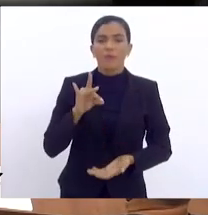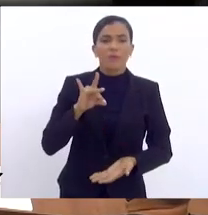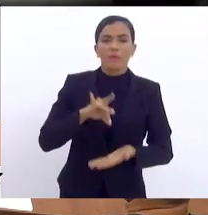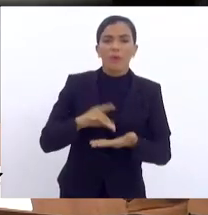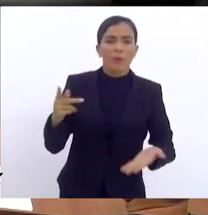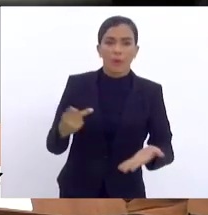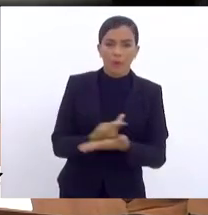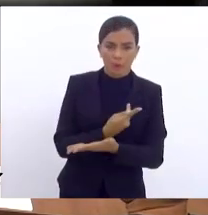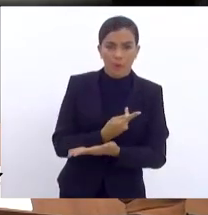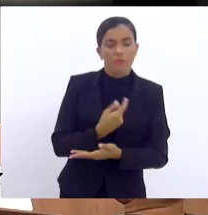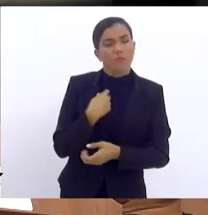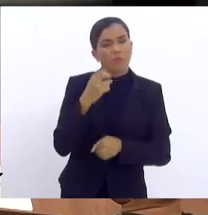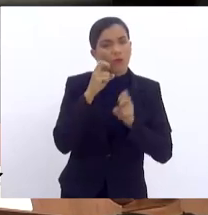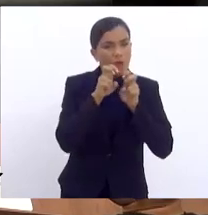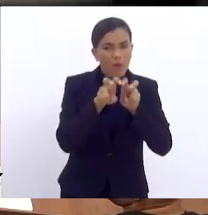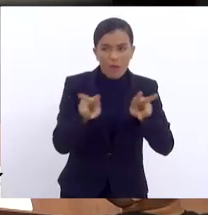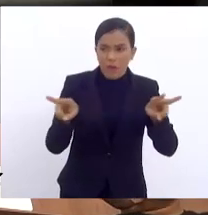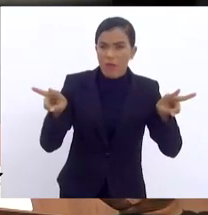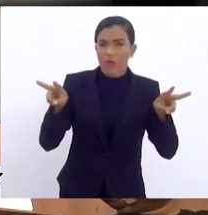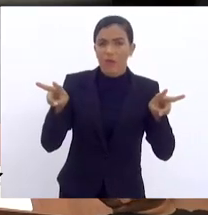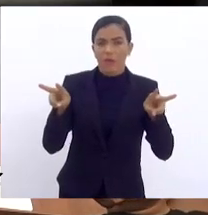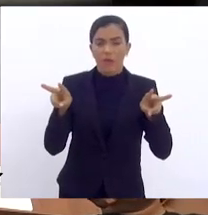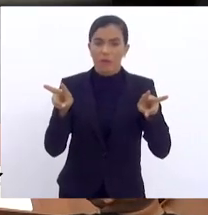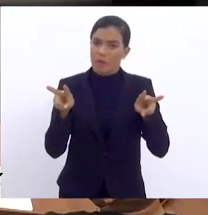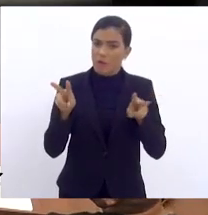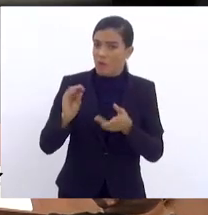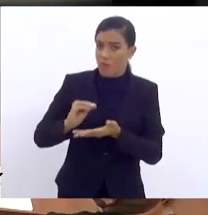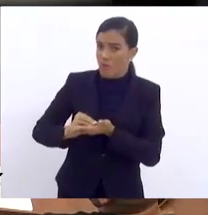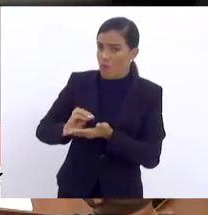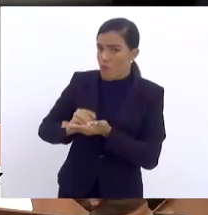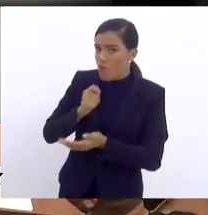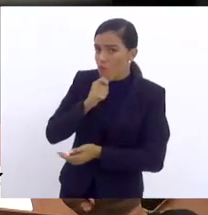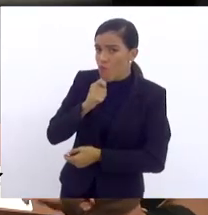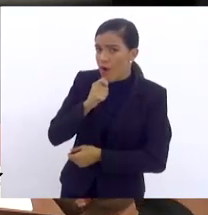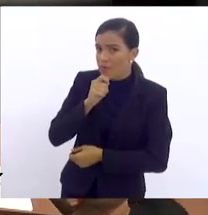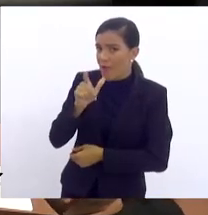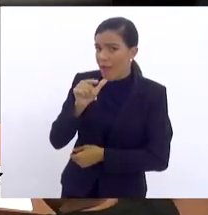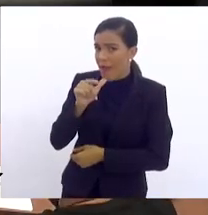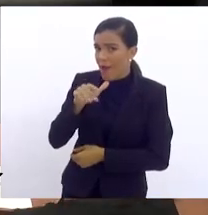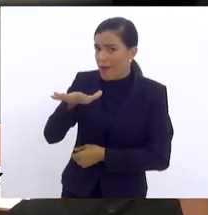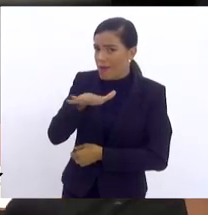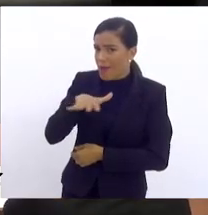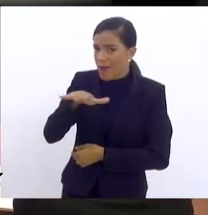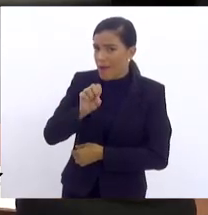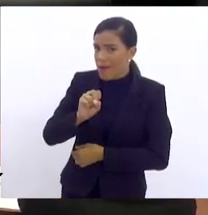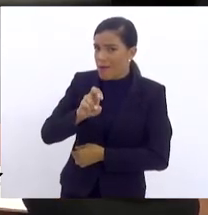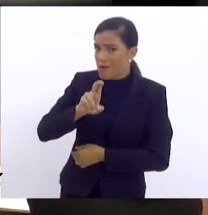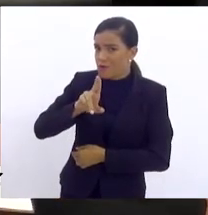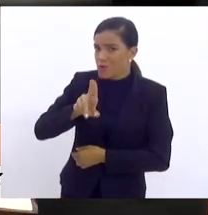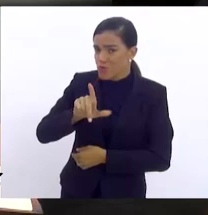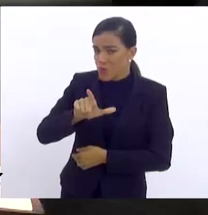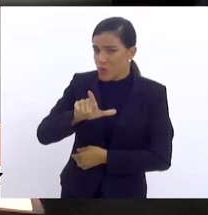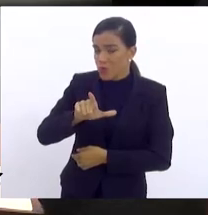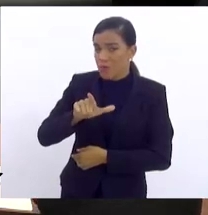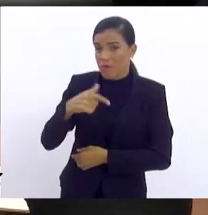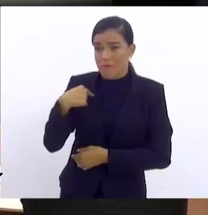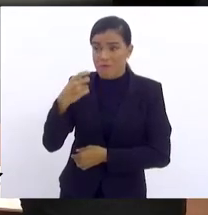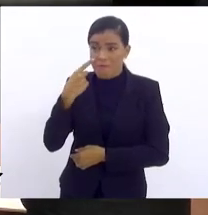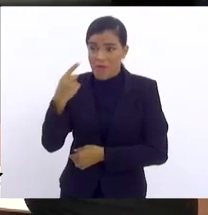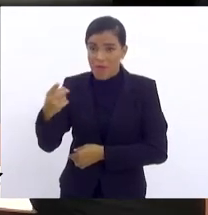você vê não falta água na zona sul se o senhor foi lá efetivo